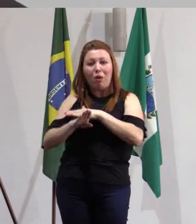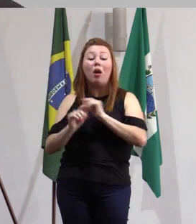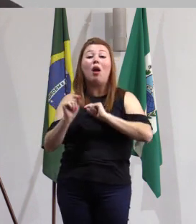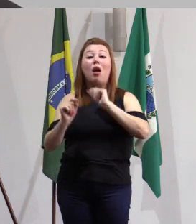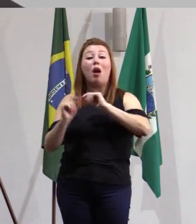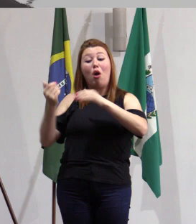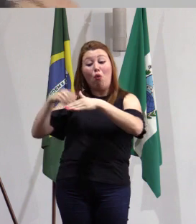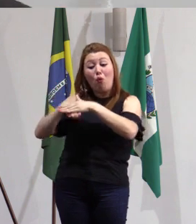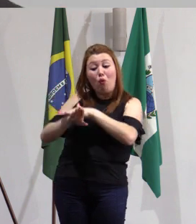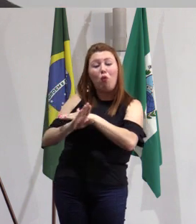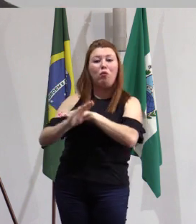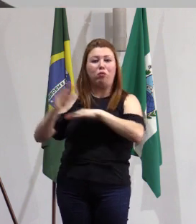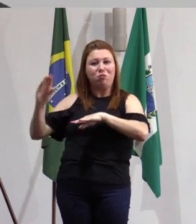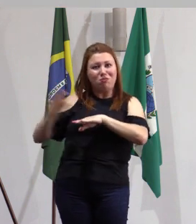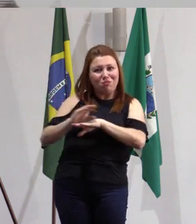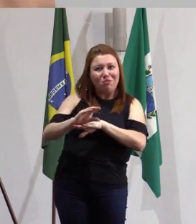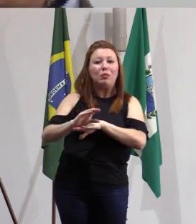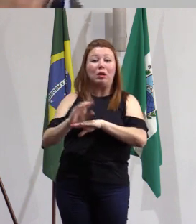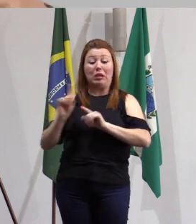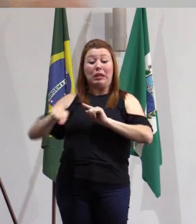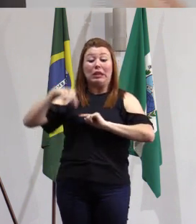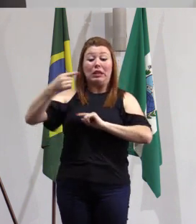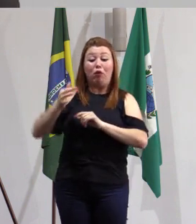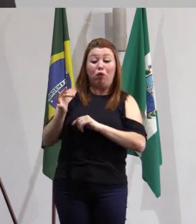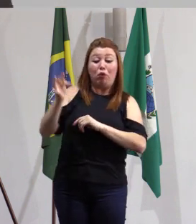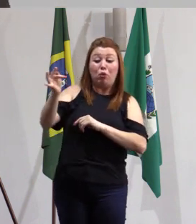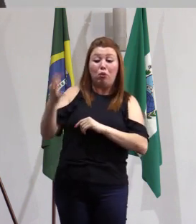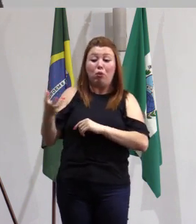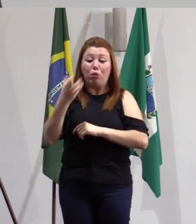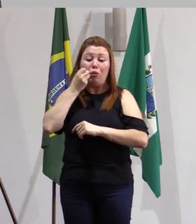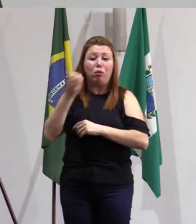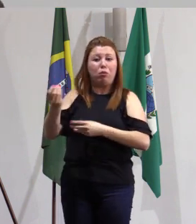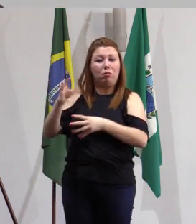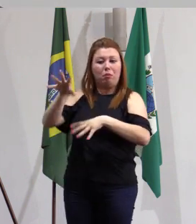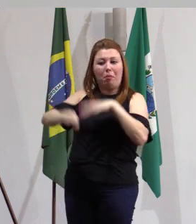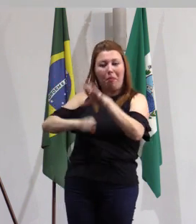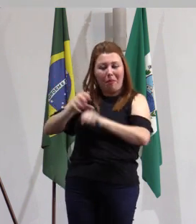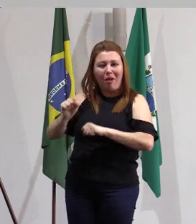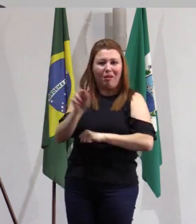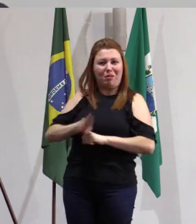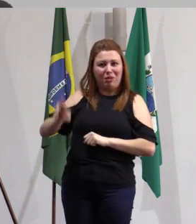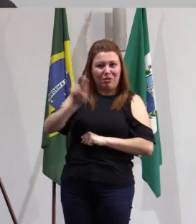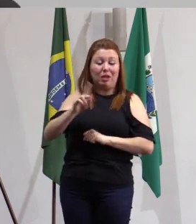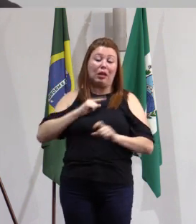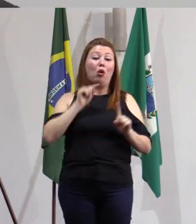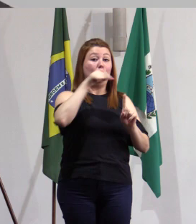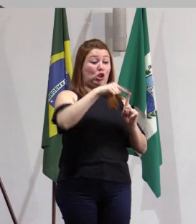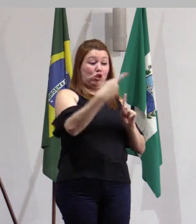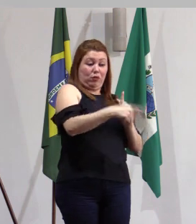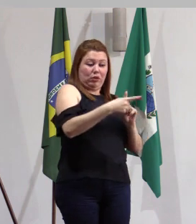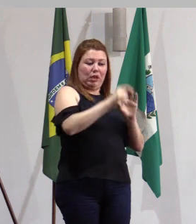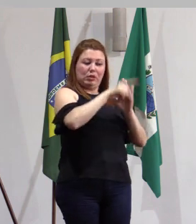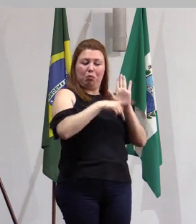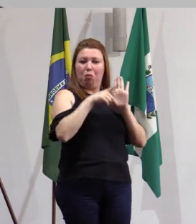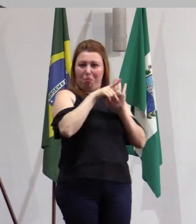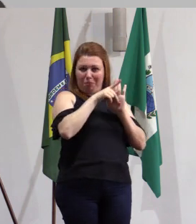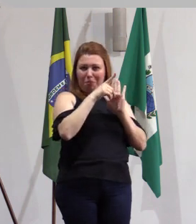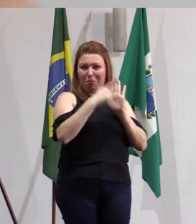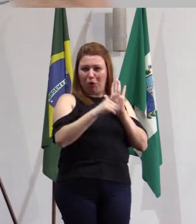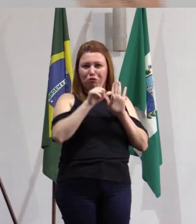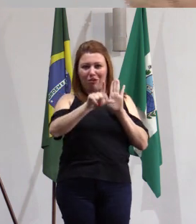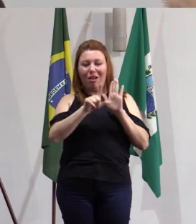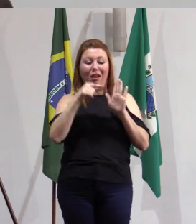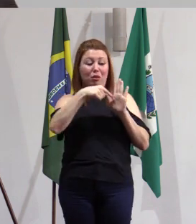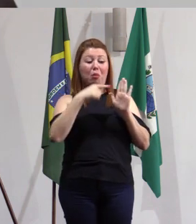fundos de investimento que possam ter rendimentos para realizar os objetivos aqui estabelecidos nesse programa, podem ser coisas que durem 10, 15 anos.